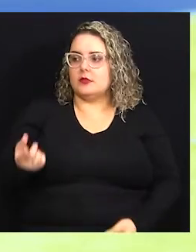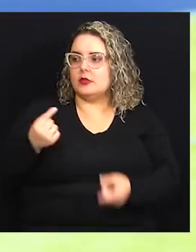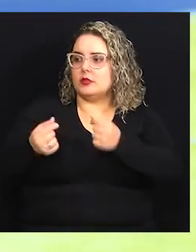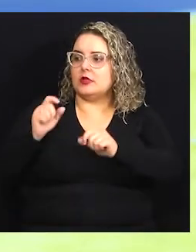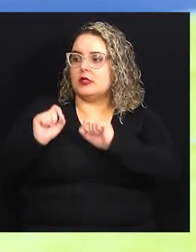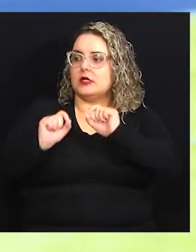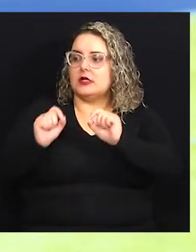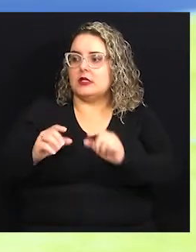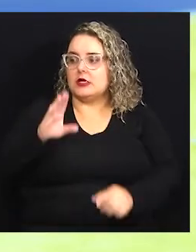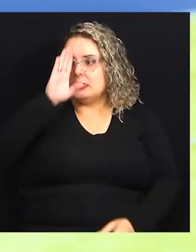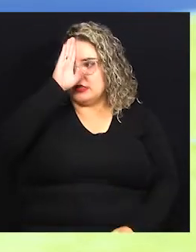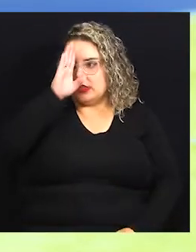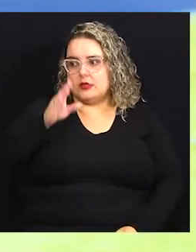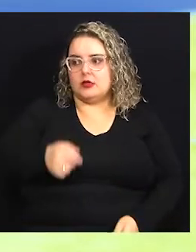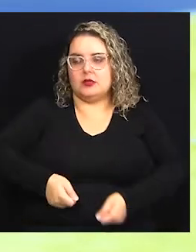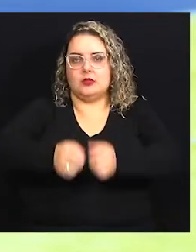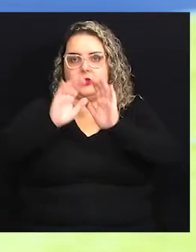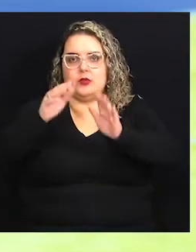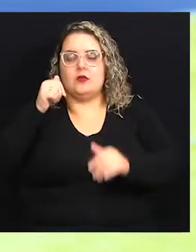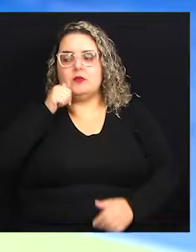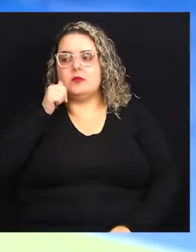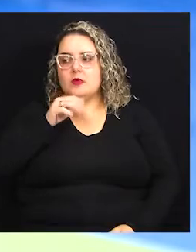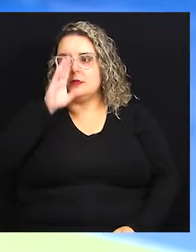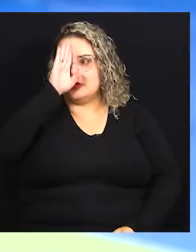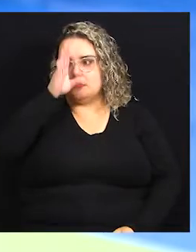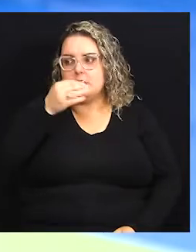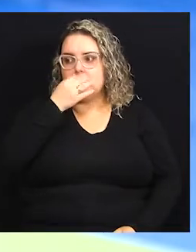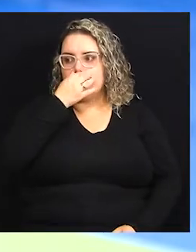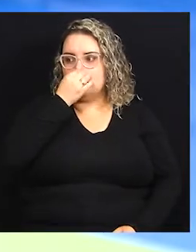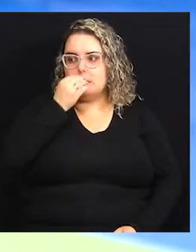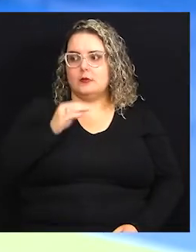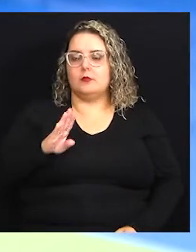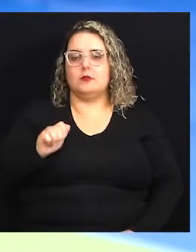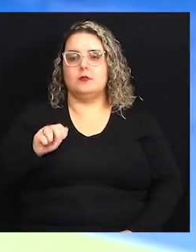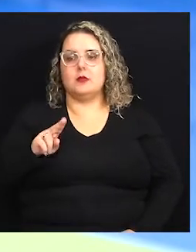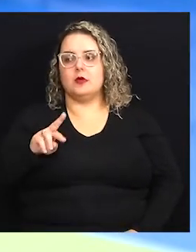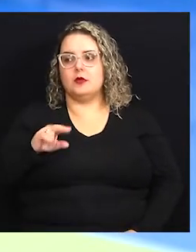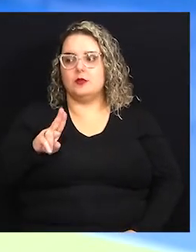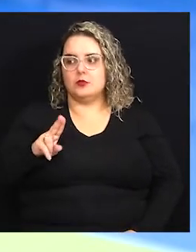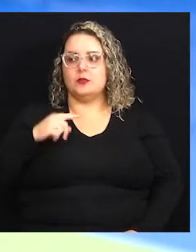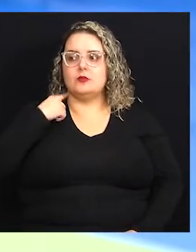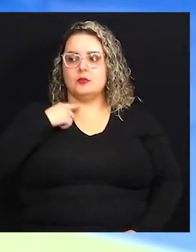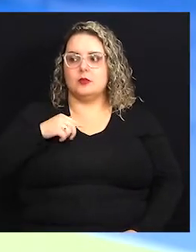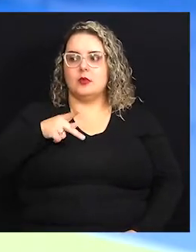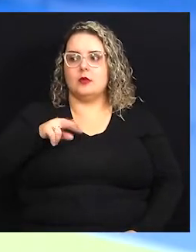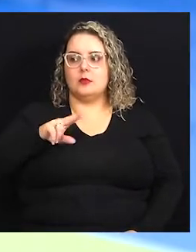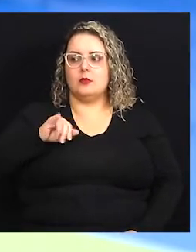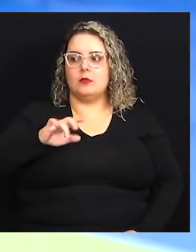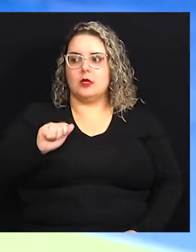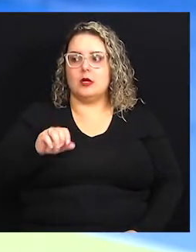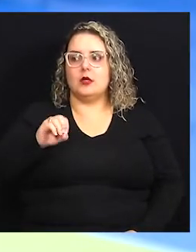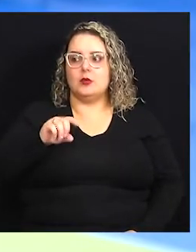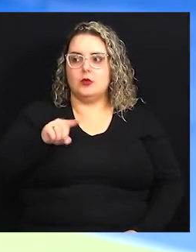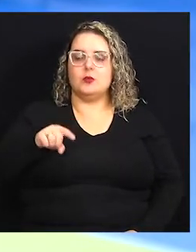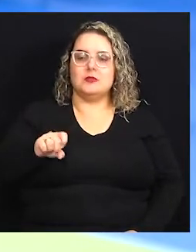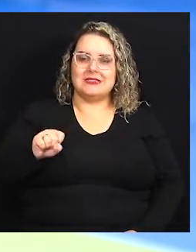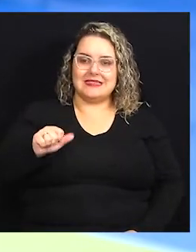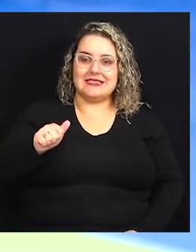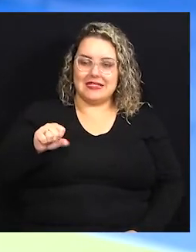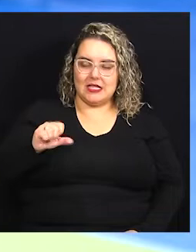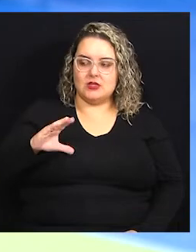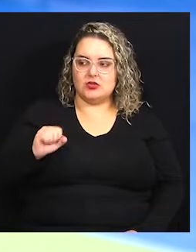acompanhando? E quem são as principais equipes do vôlei feminino hoje? As principais equipes nós temos Bauru, Minas, Praia, Osasco,